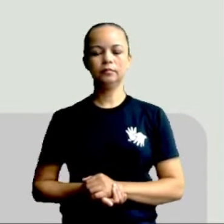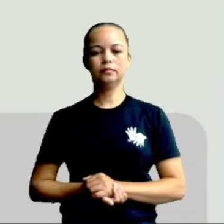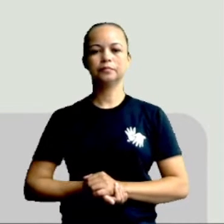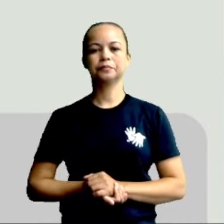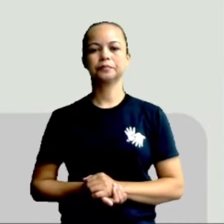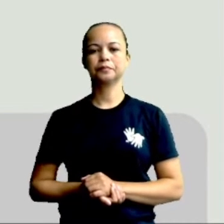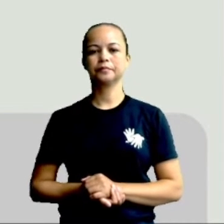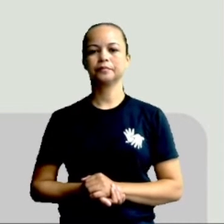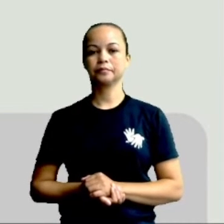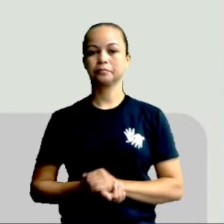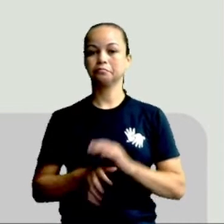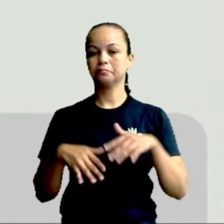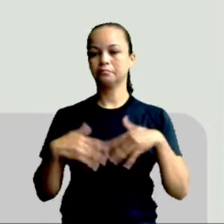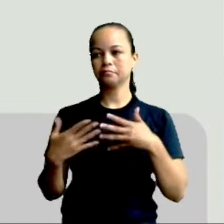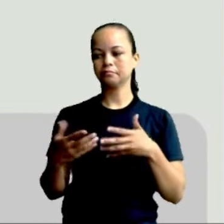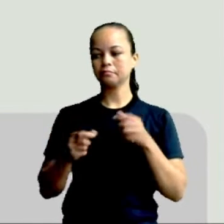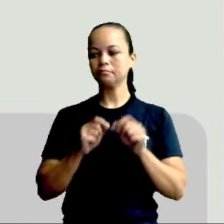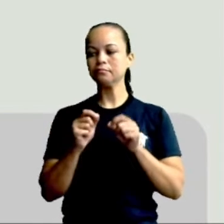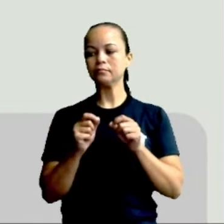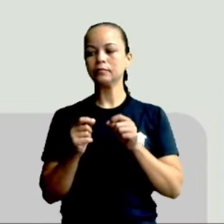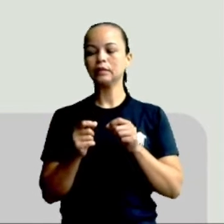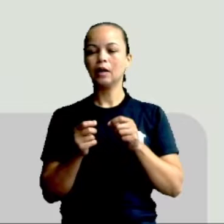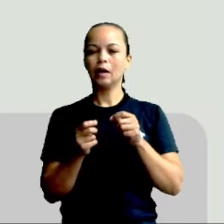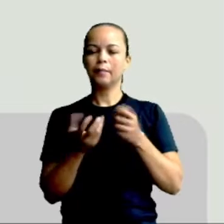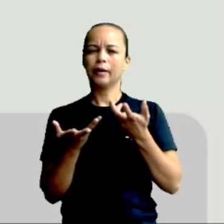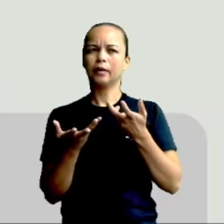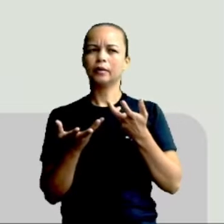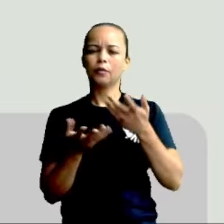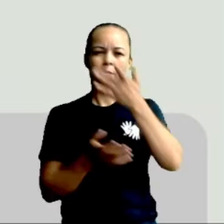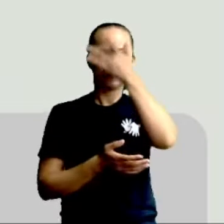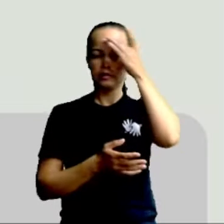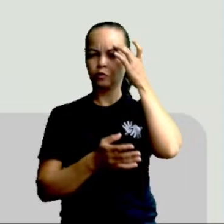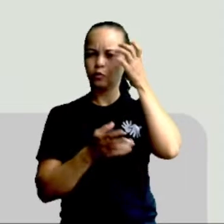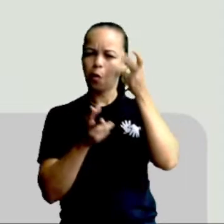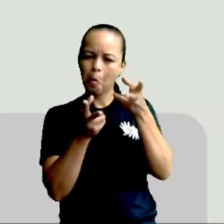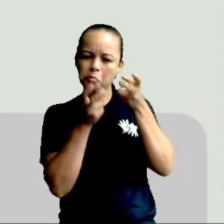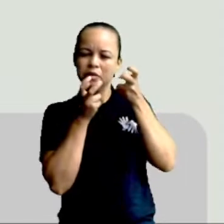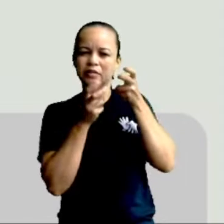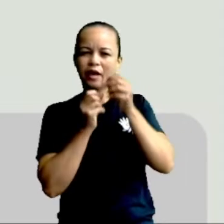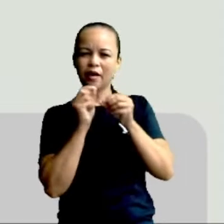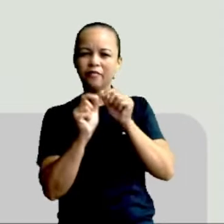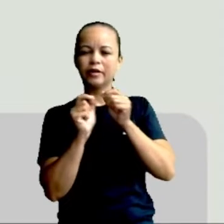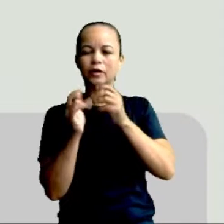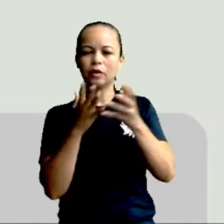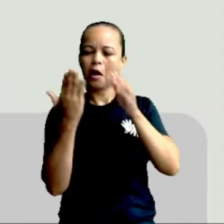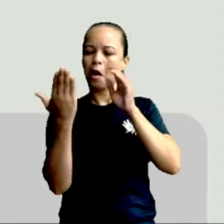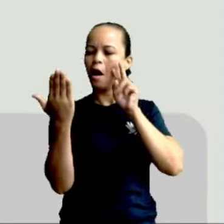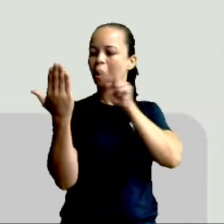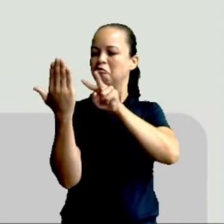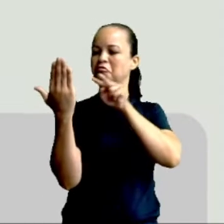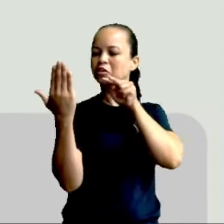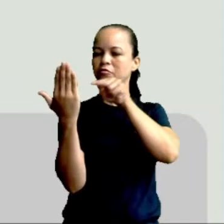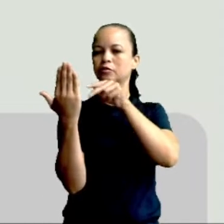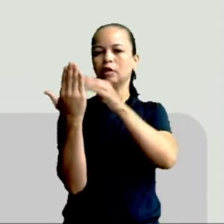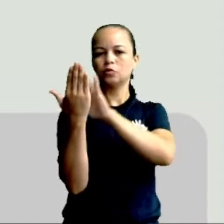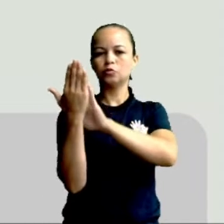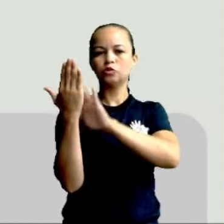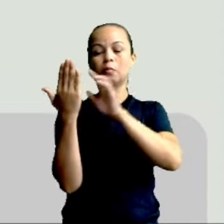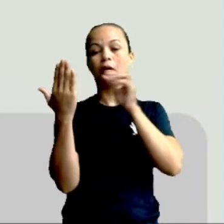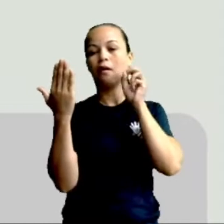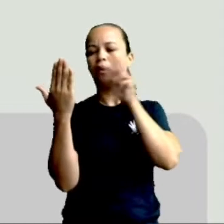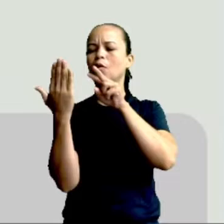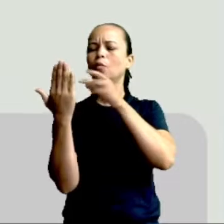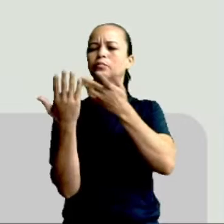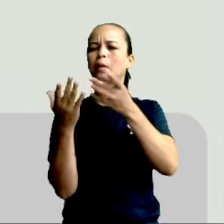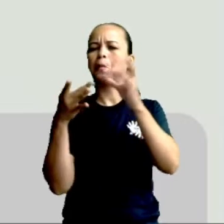lá. Então, ó, para que um observador consiga ver a imagem refletida no espelho, é preciso ter alguns detalhes que a gente